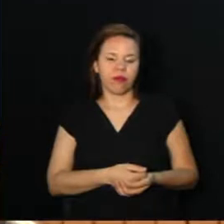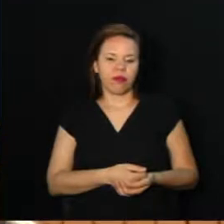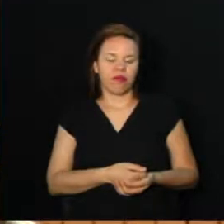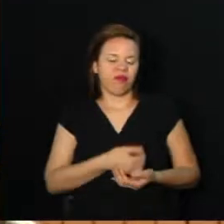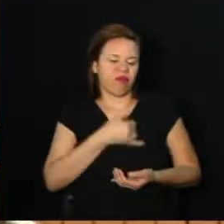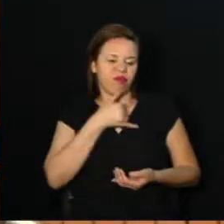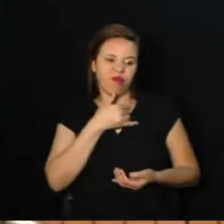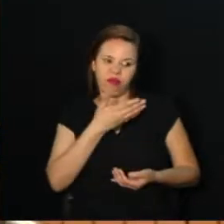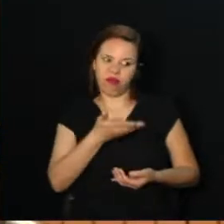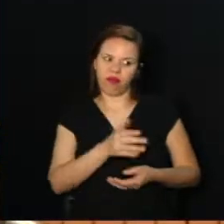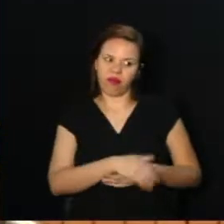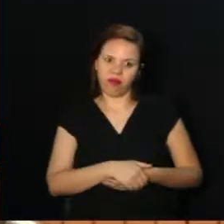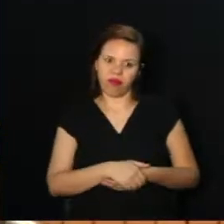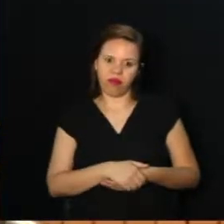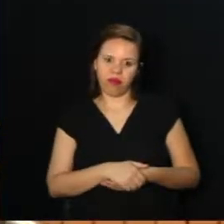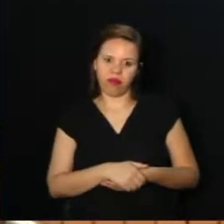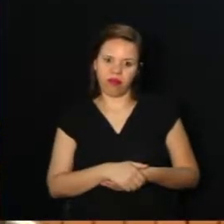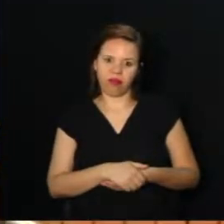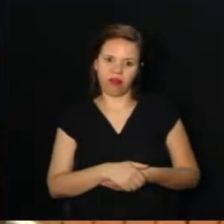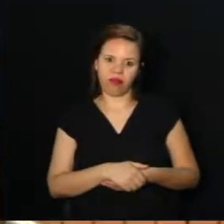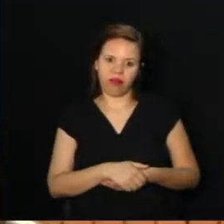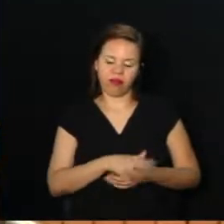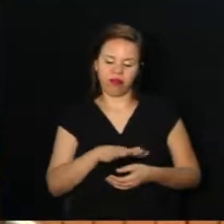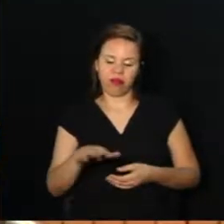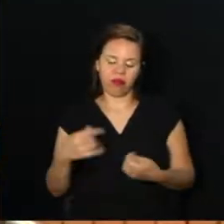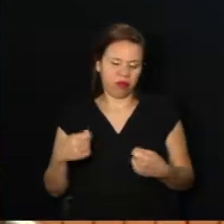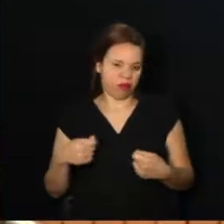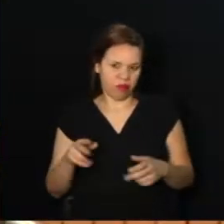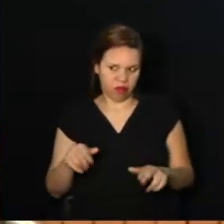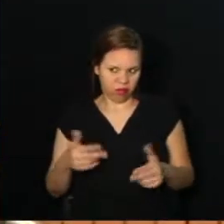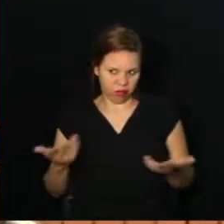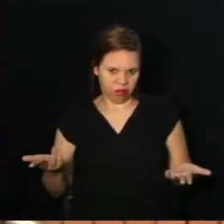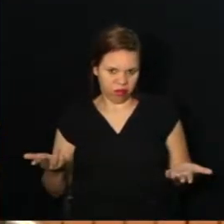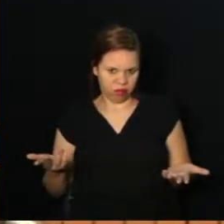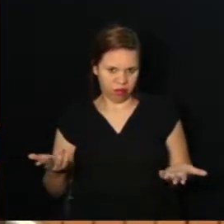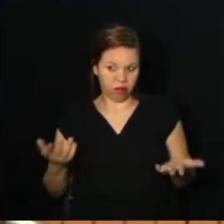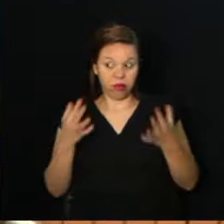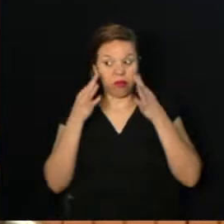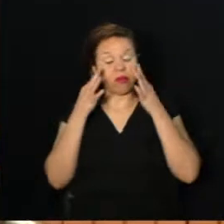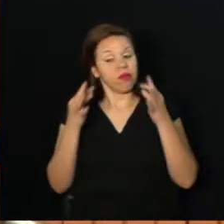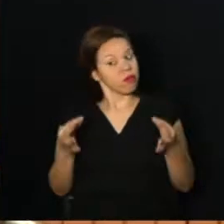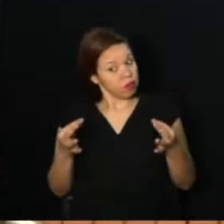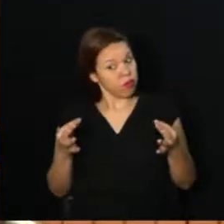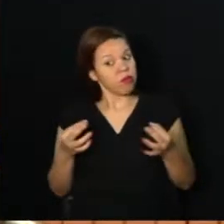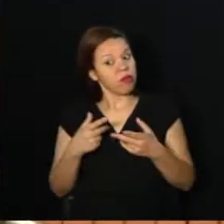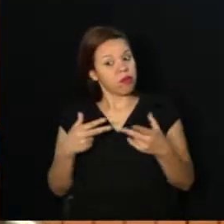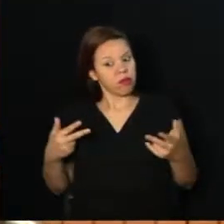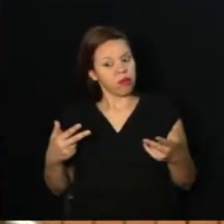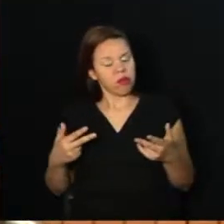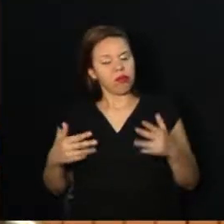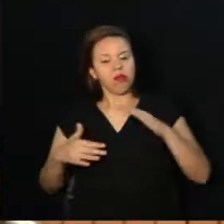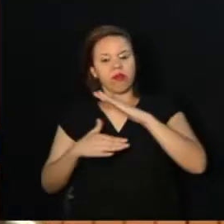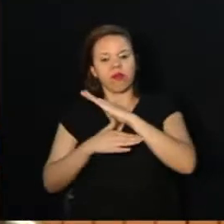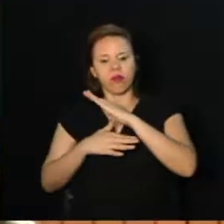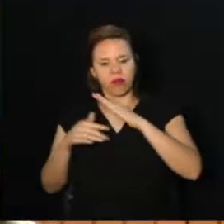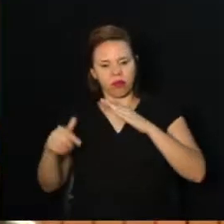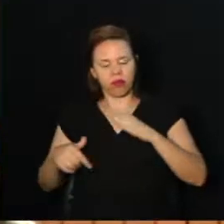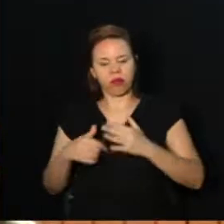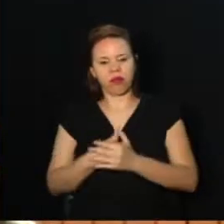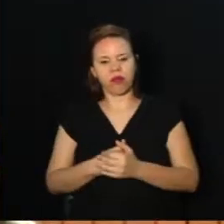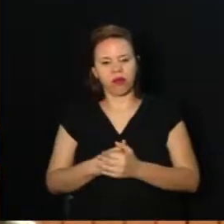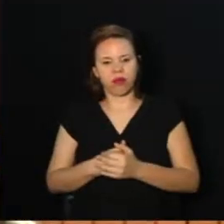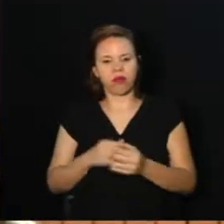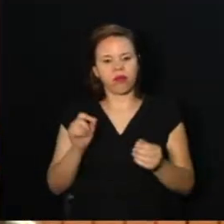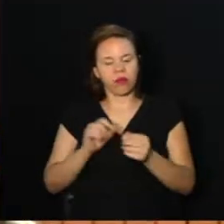tristeza, né? Minha criança nunca precisou. Gente, nós temos que estar atento a essas coisas. E a Câmara Municipal, ela